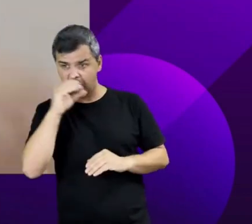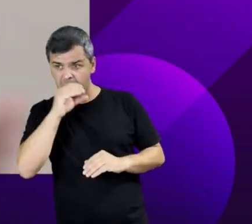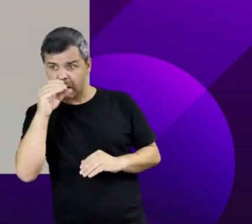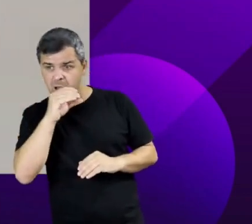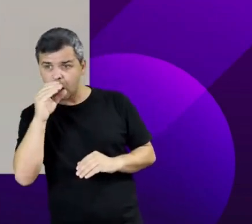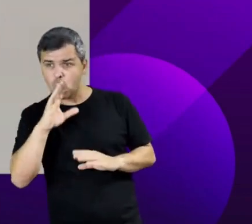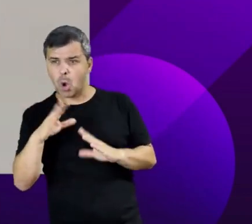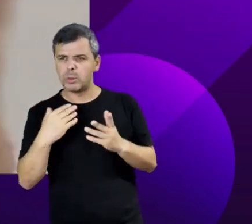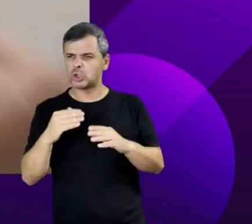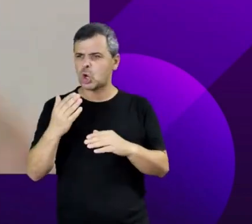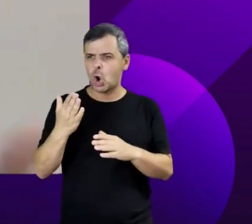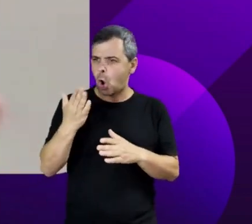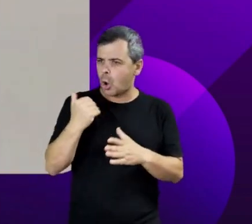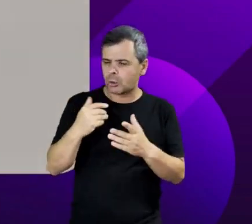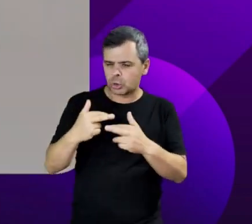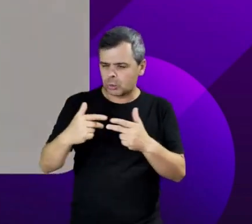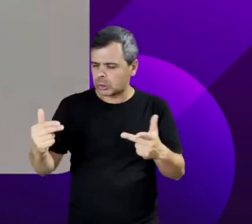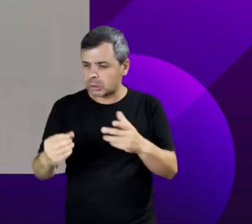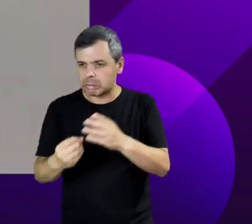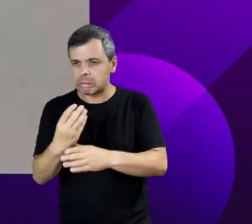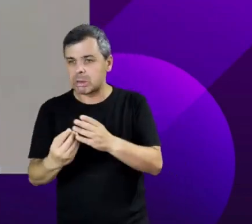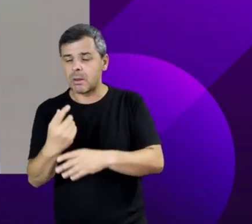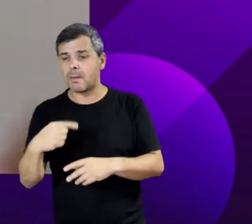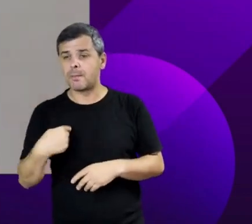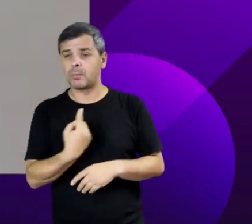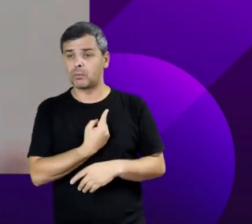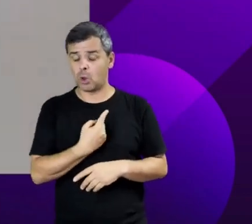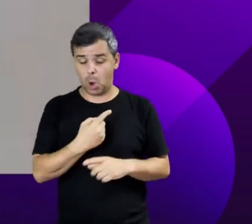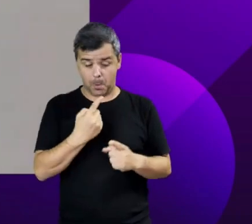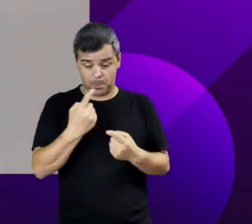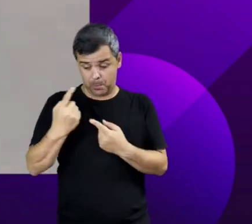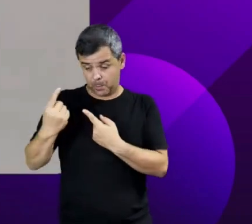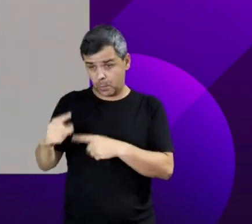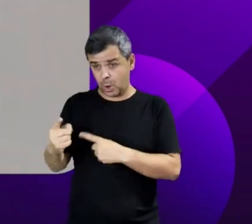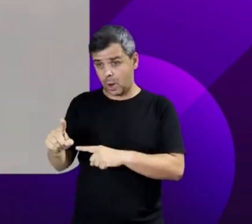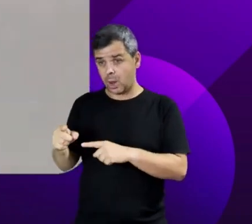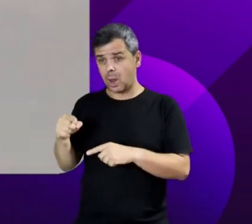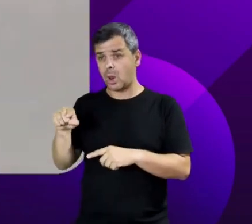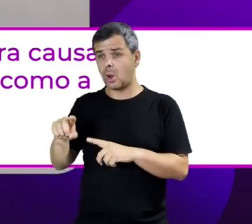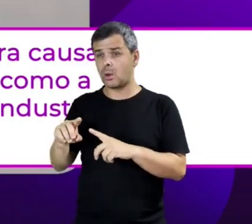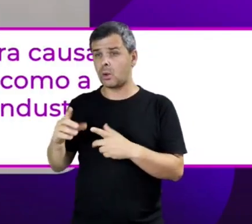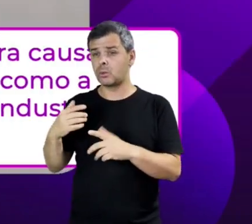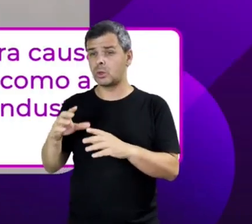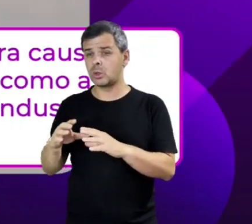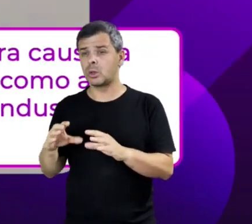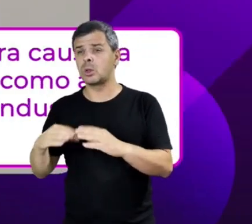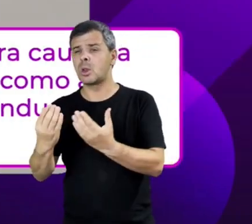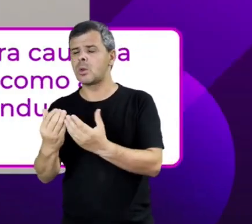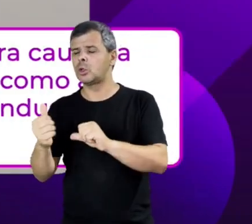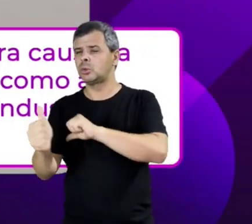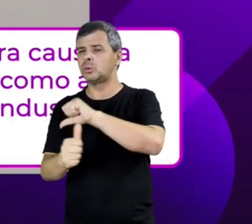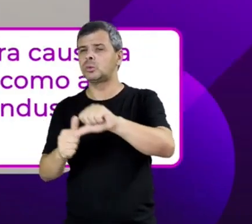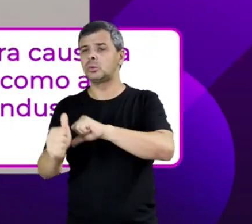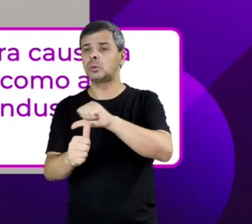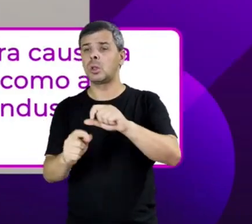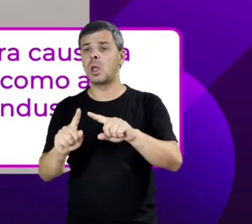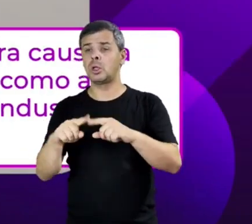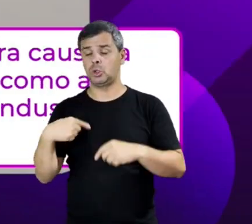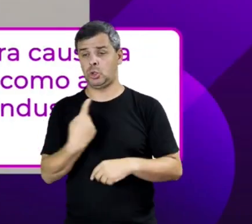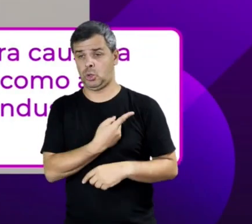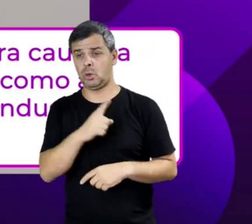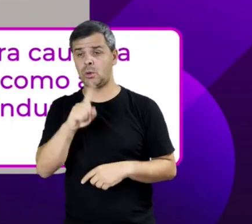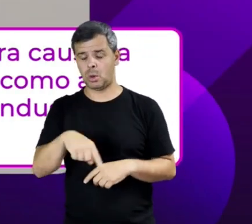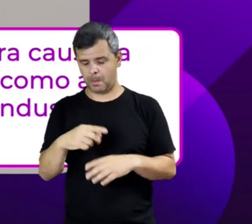de consumo, de produção, enfim, provoca, então, esse conjunto de transformações que